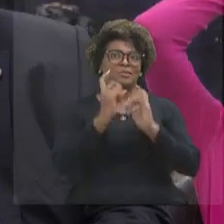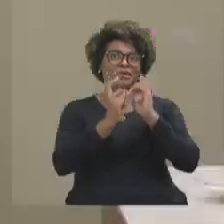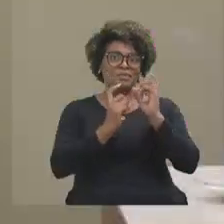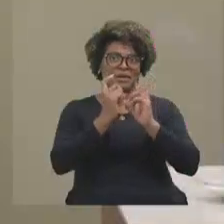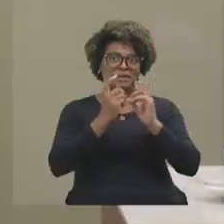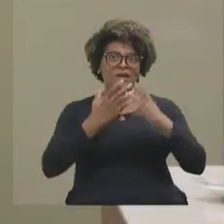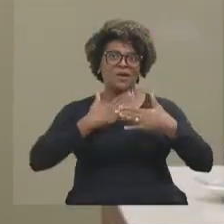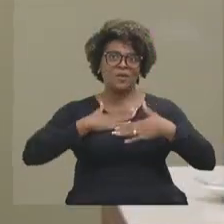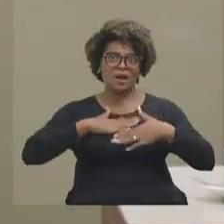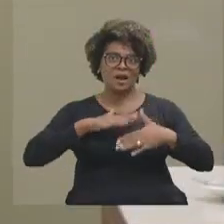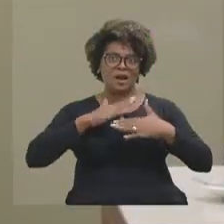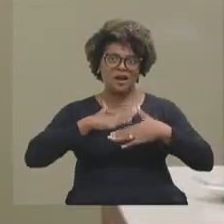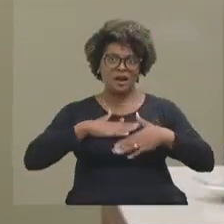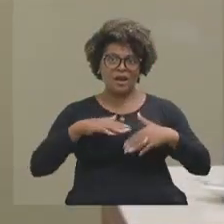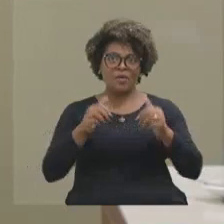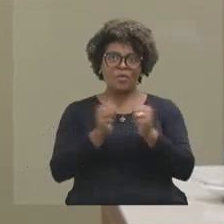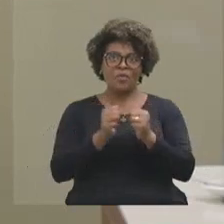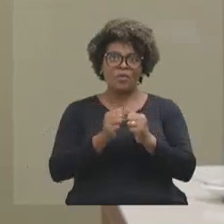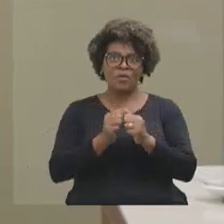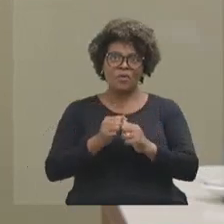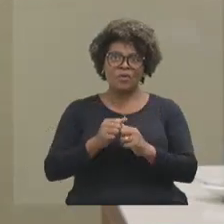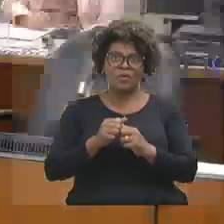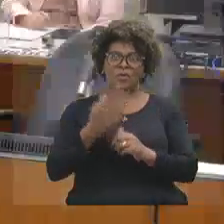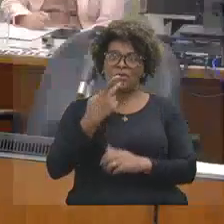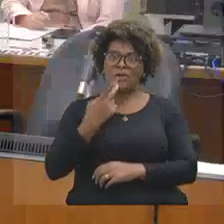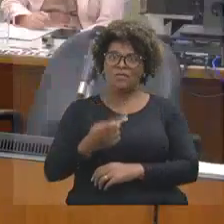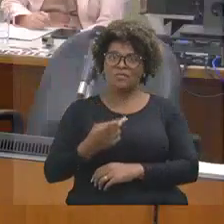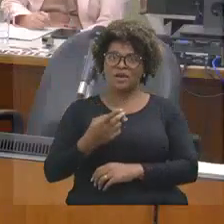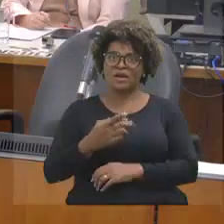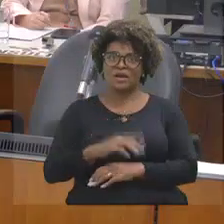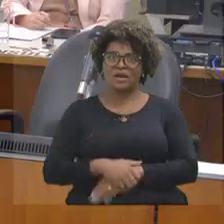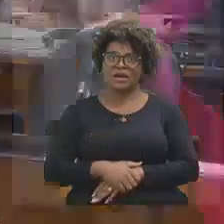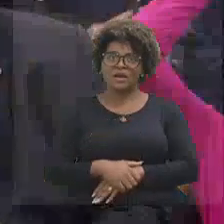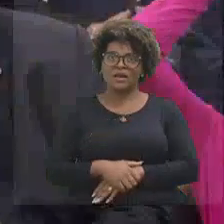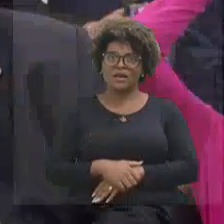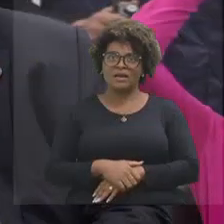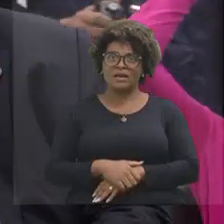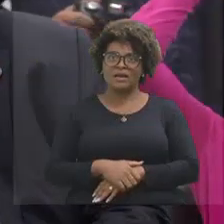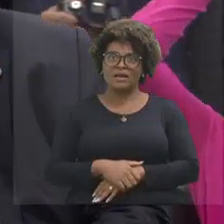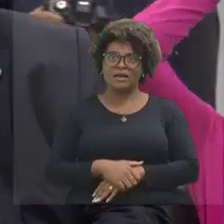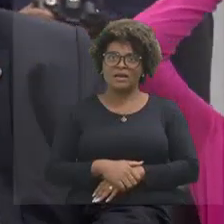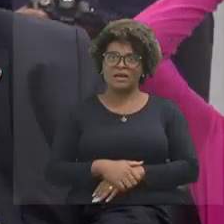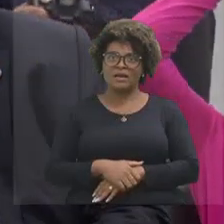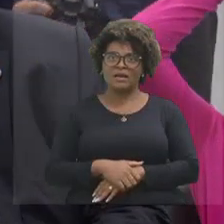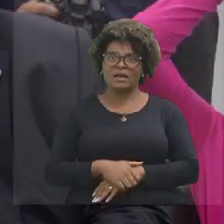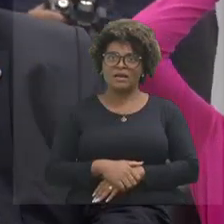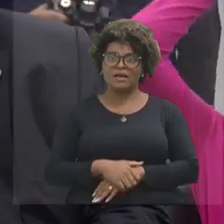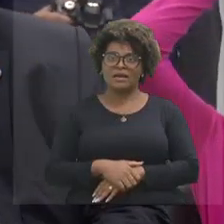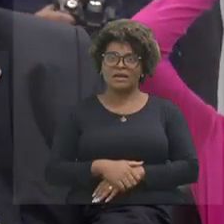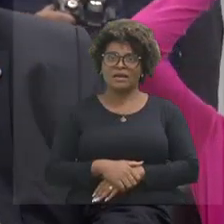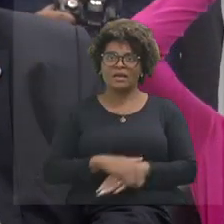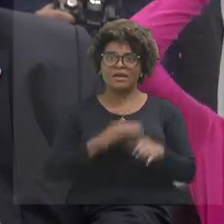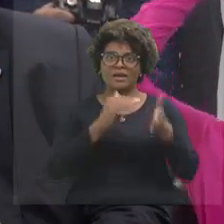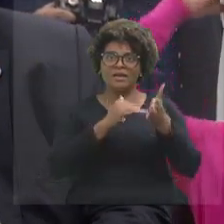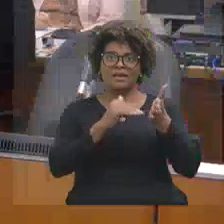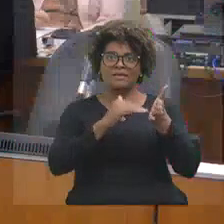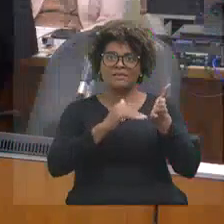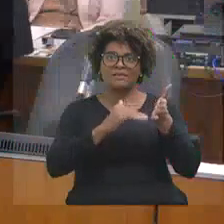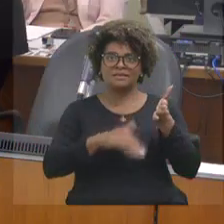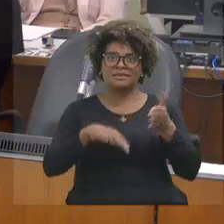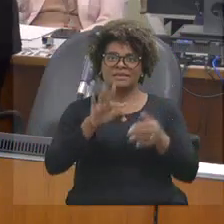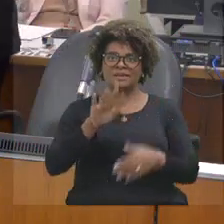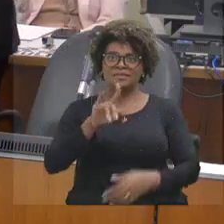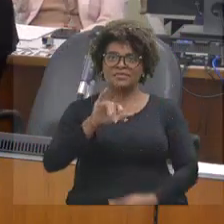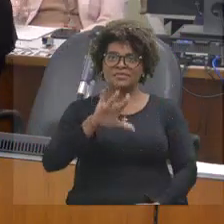com a palavra Deputado é o secretário Fábio não é não é o deputado Presidente por favor